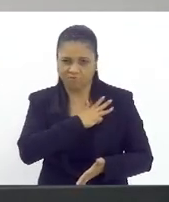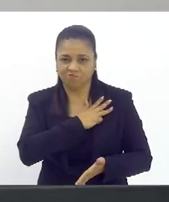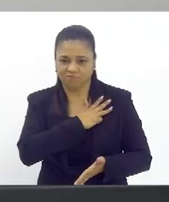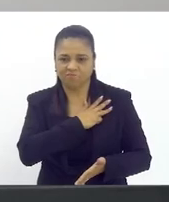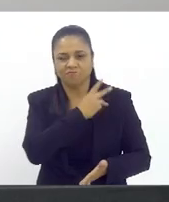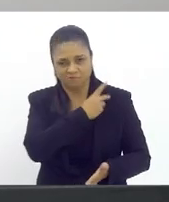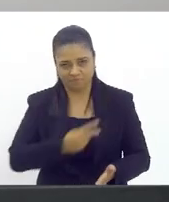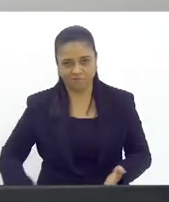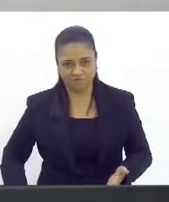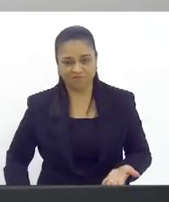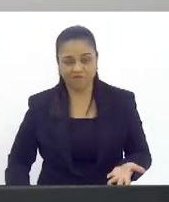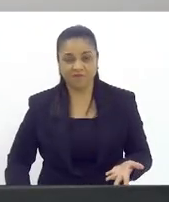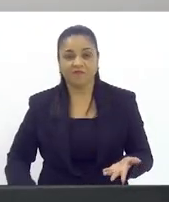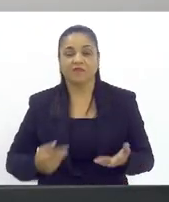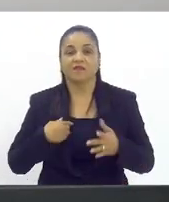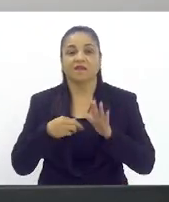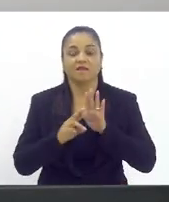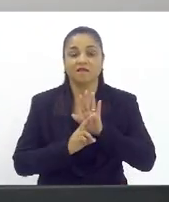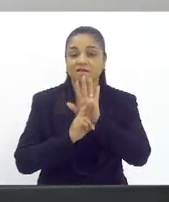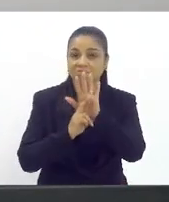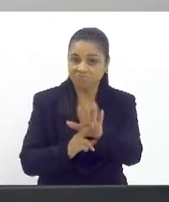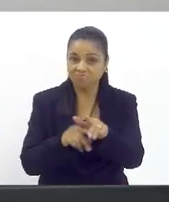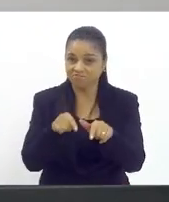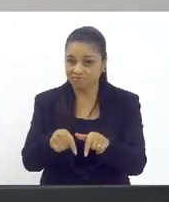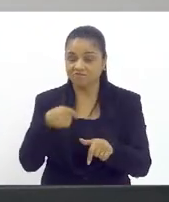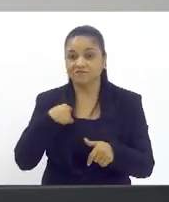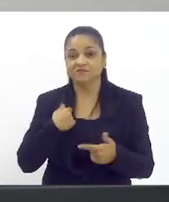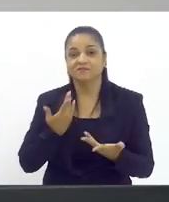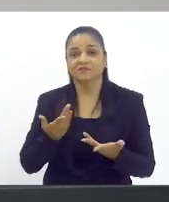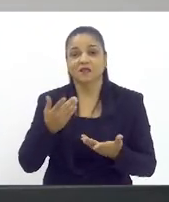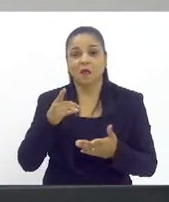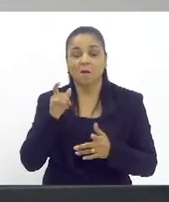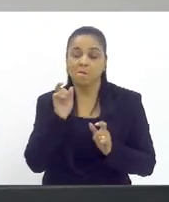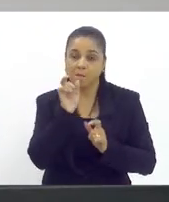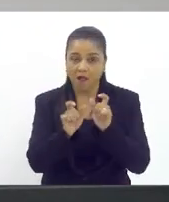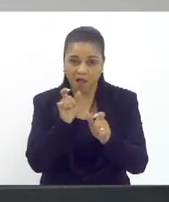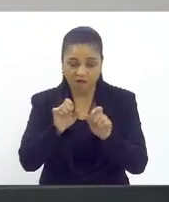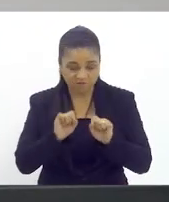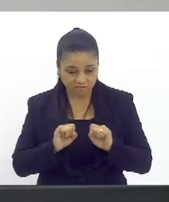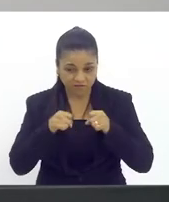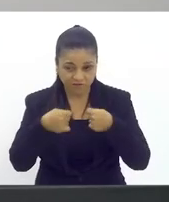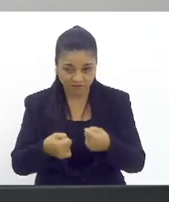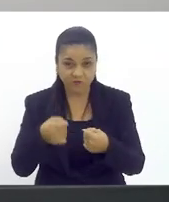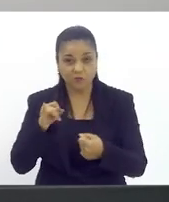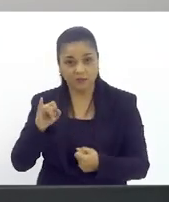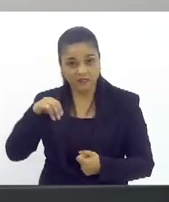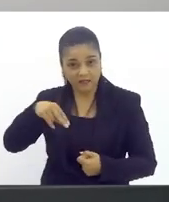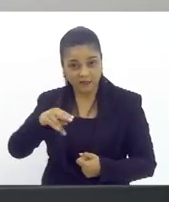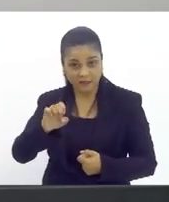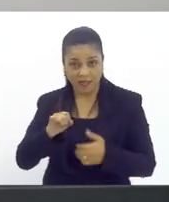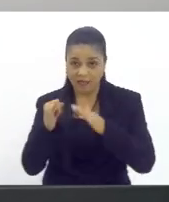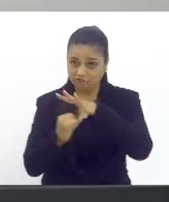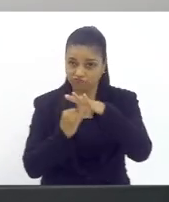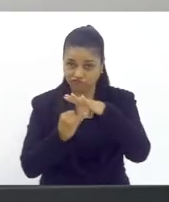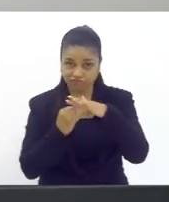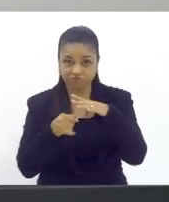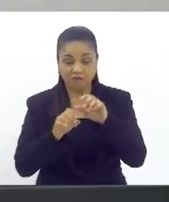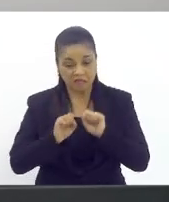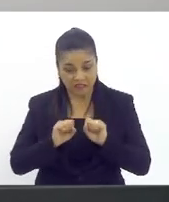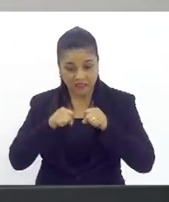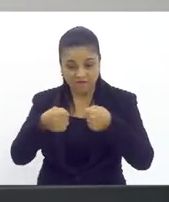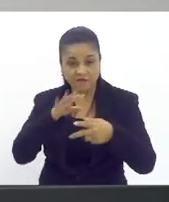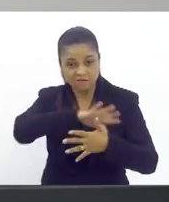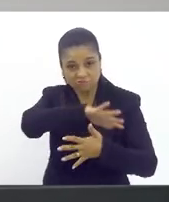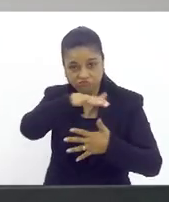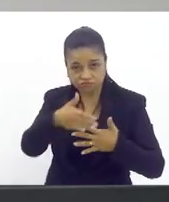reforçando essas palavras que o mim que colocou de que a secretaria eles têm essa esse posicionamento de defesa